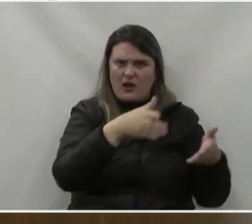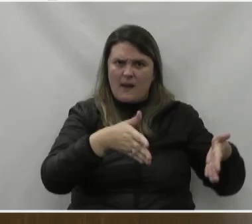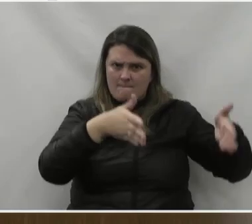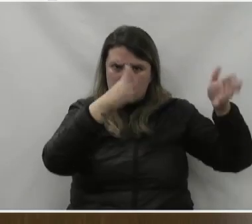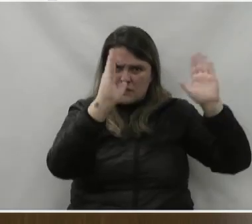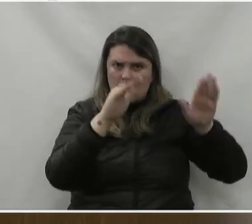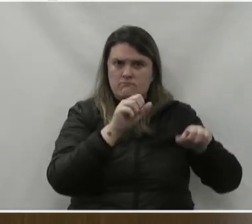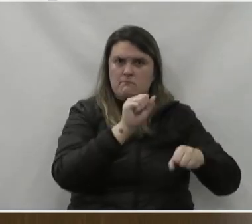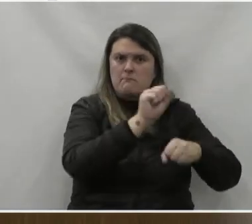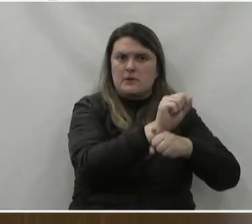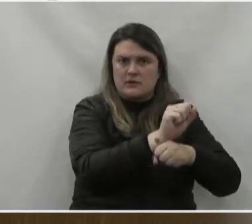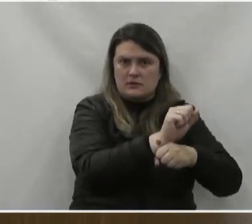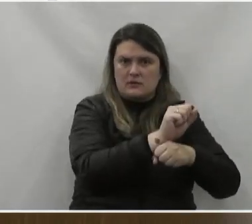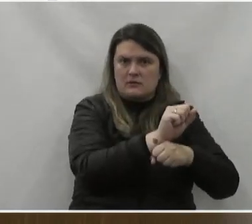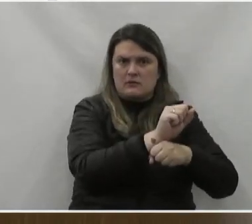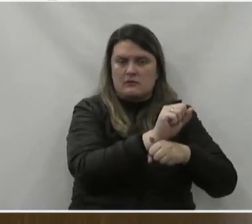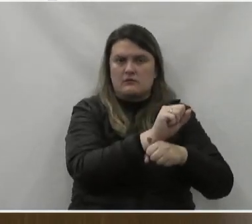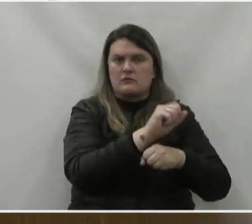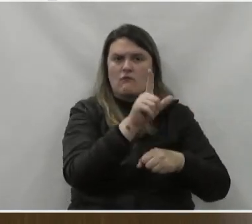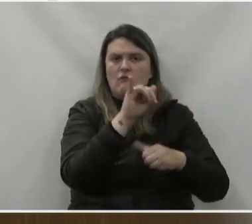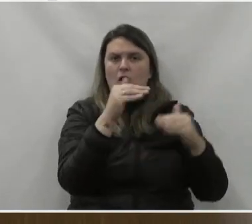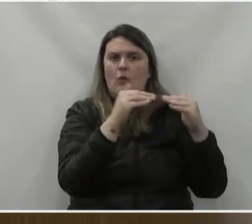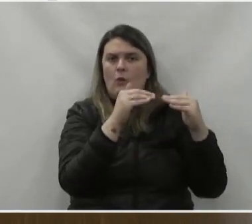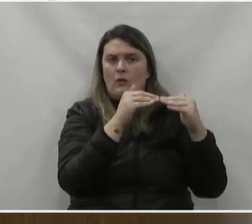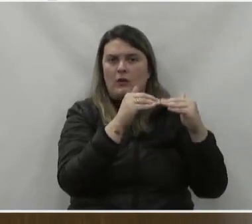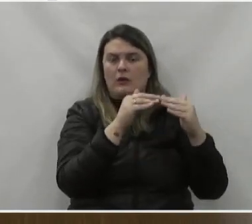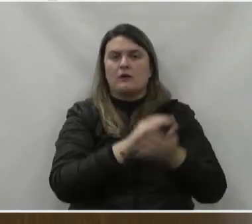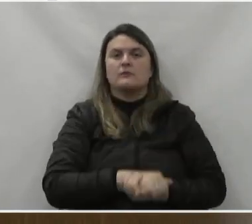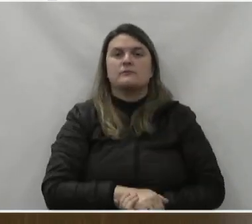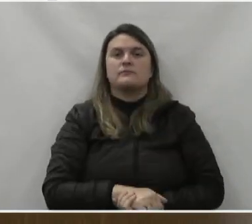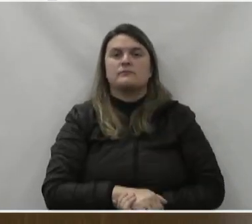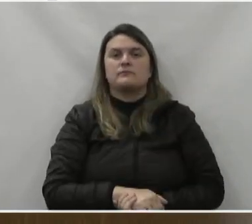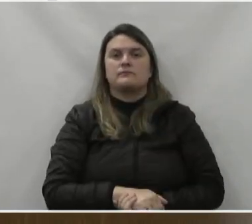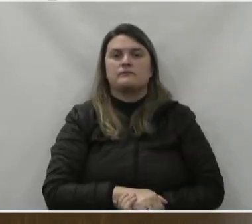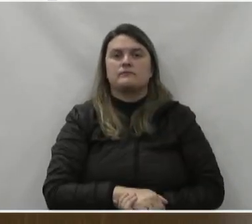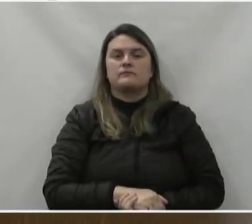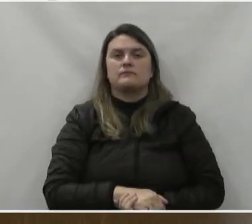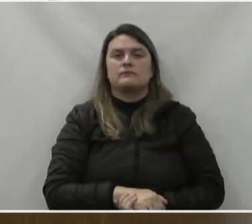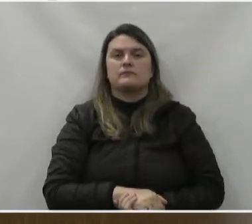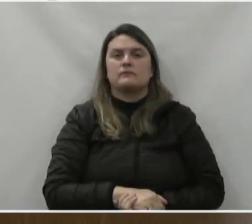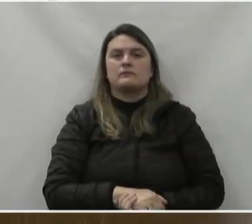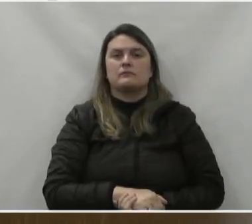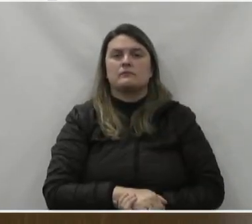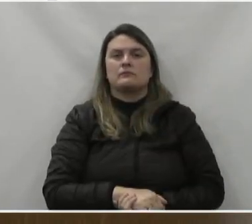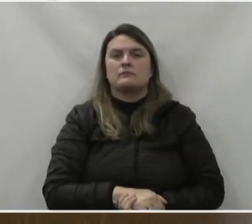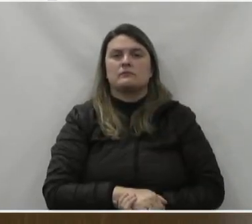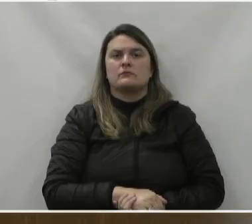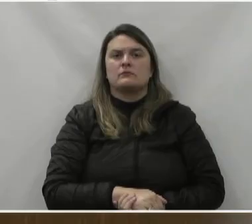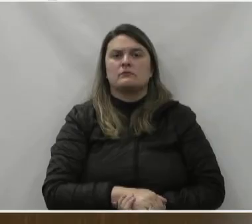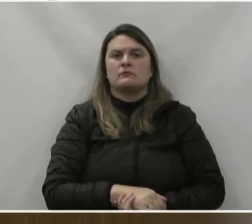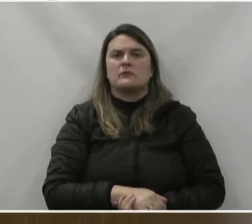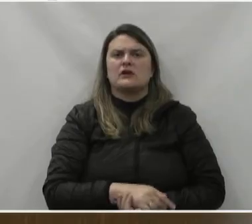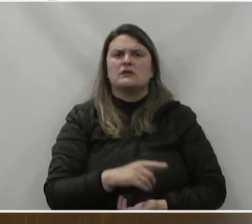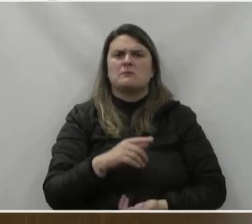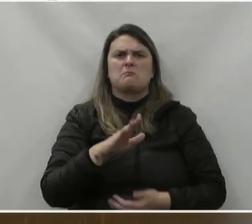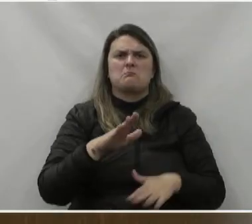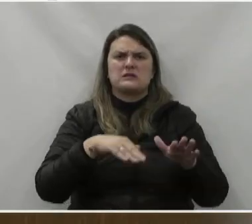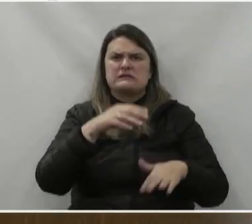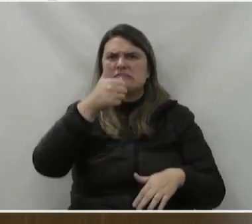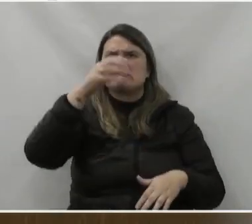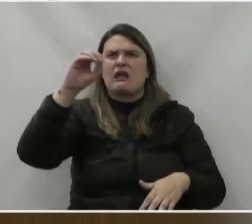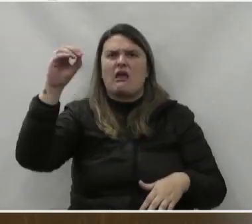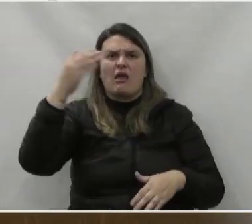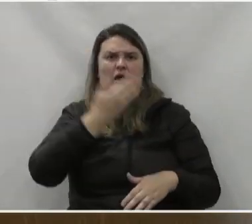concordar com esse ato, né, de golpe e tudo mais. E mais de 100 e poucos amigos